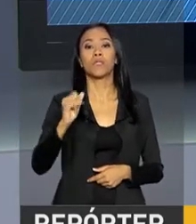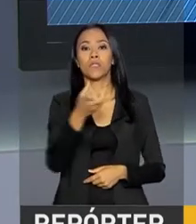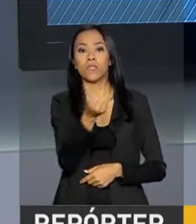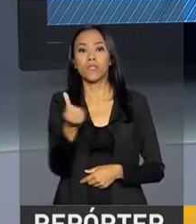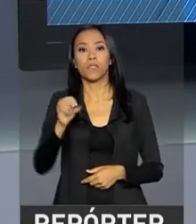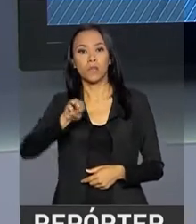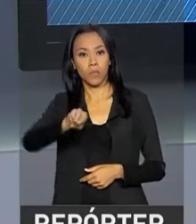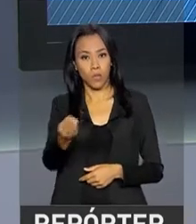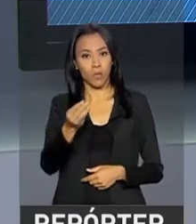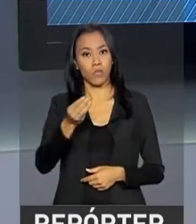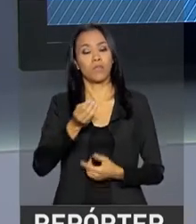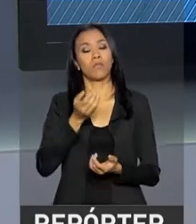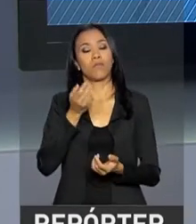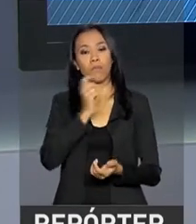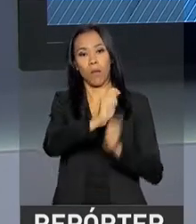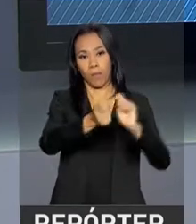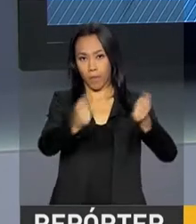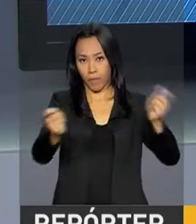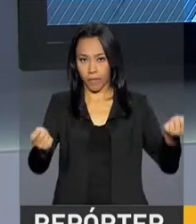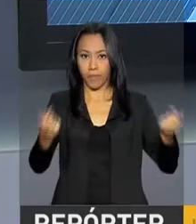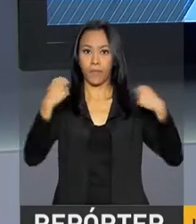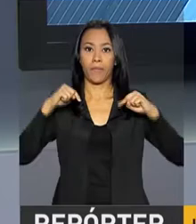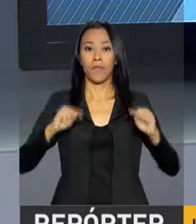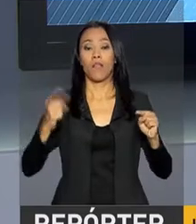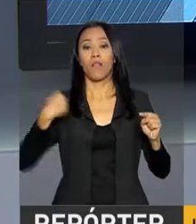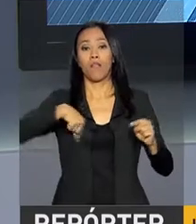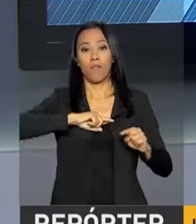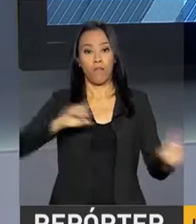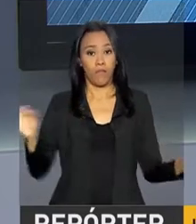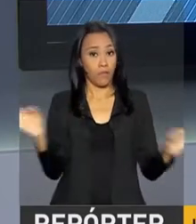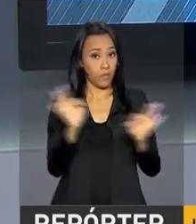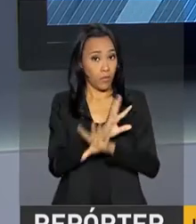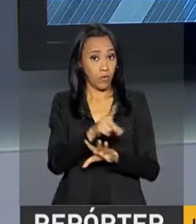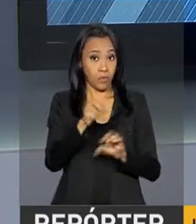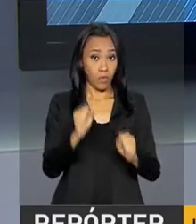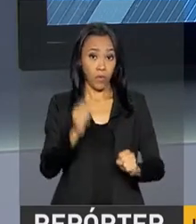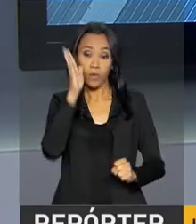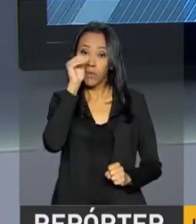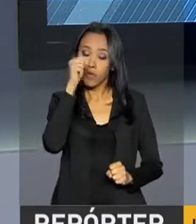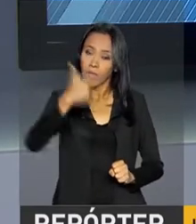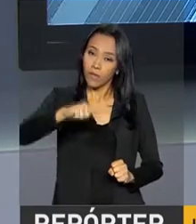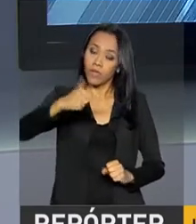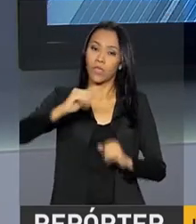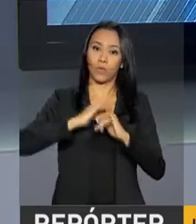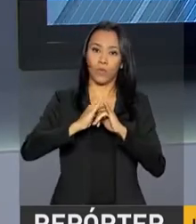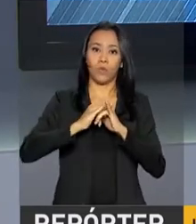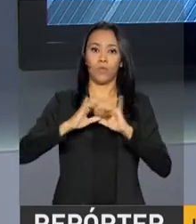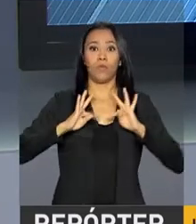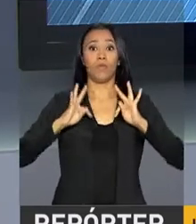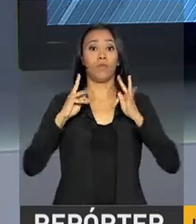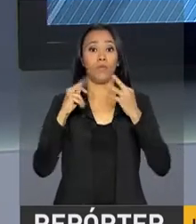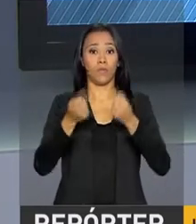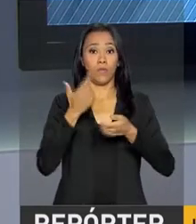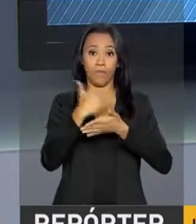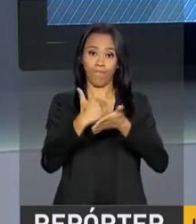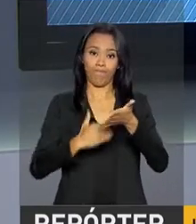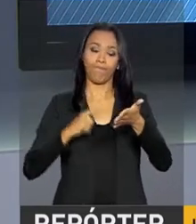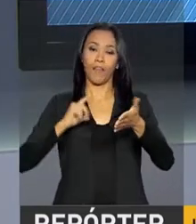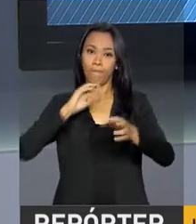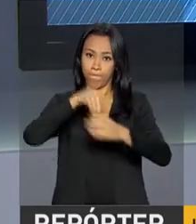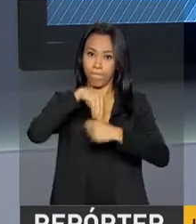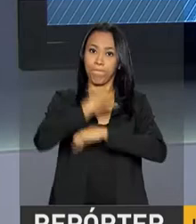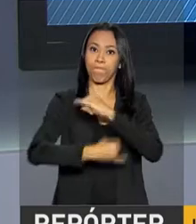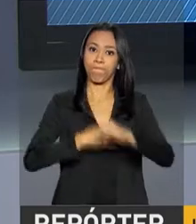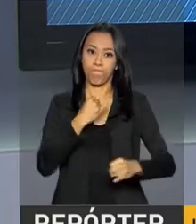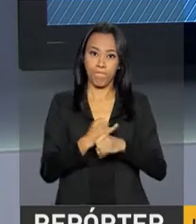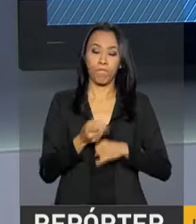benefícios nós ficamos por aqui você pode ver as reportagens no youtube e toda a programação também está na página da nbr